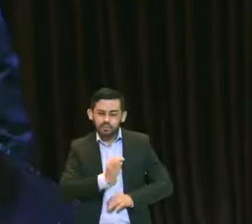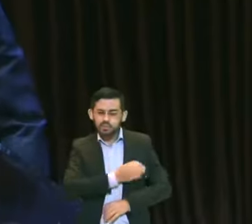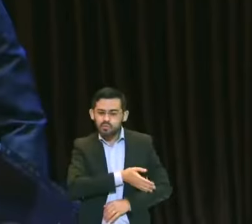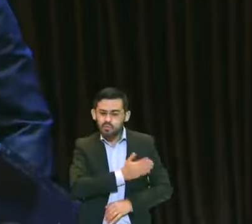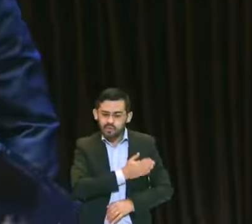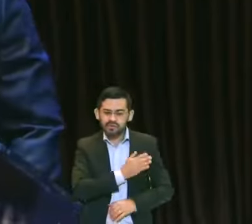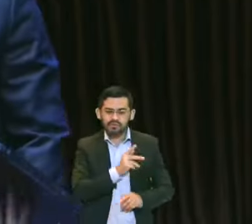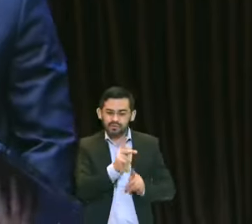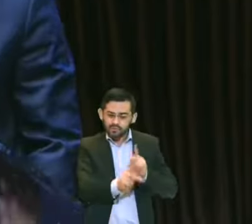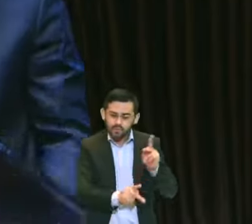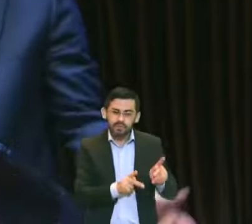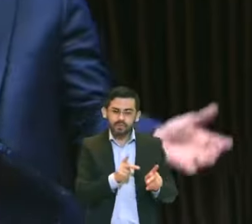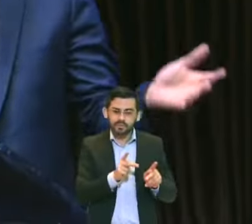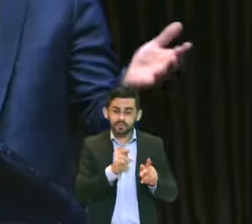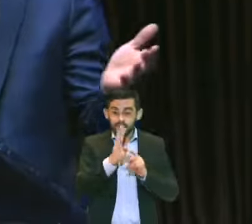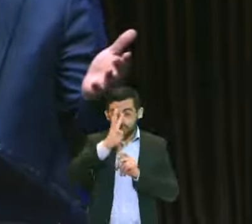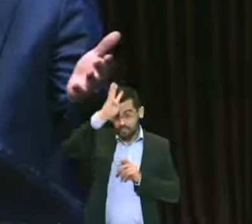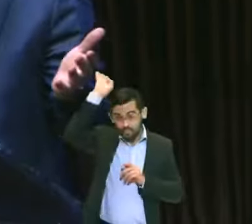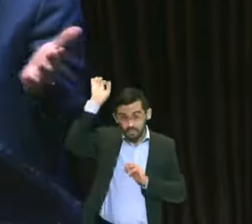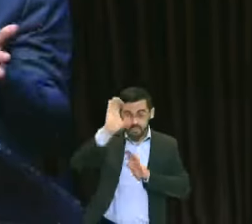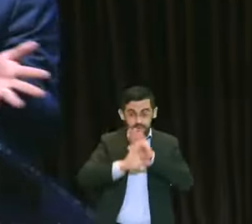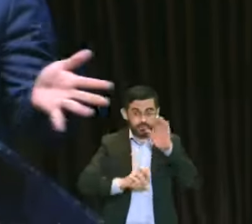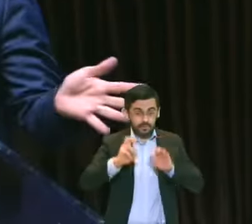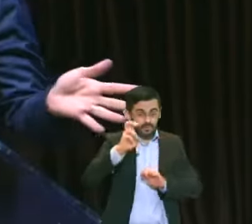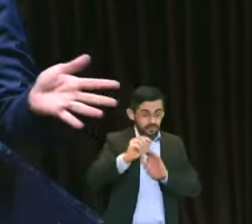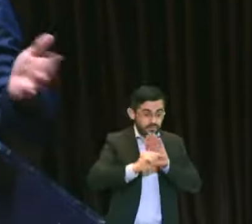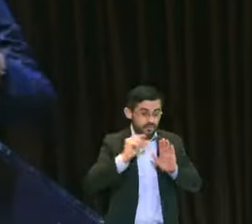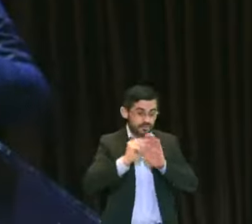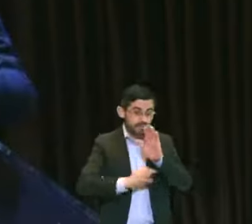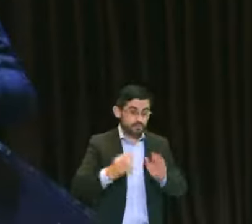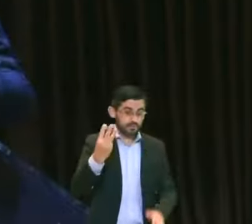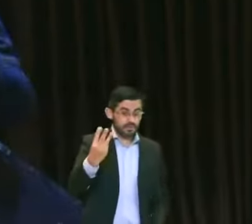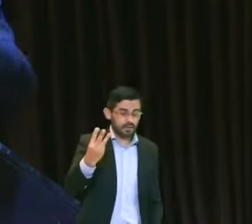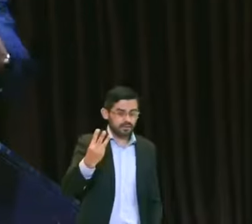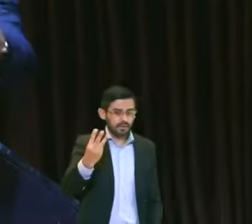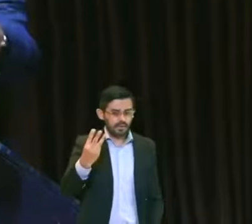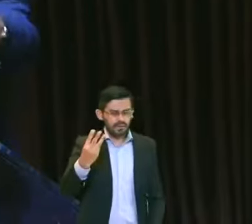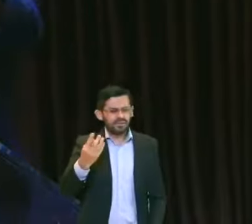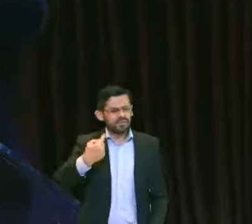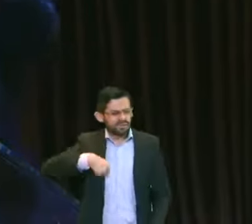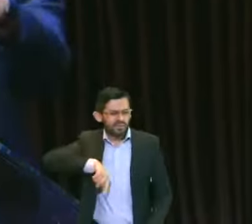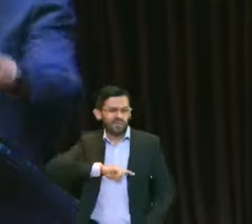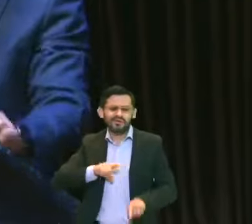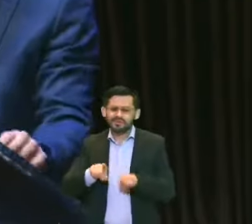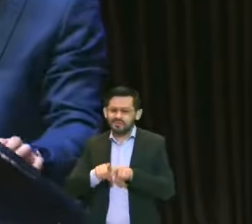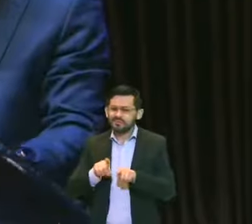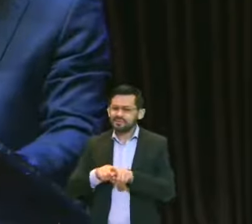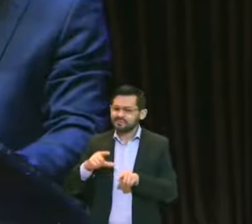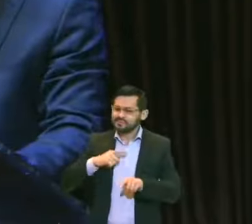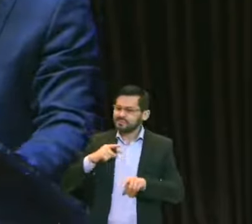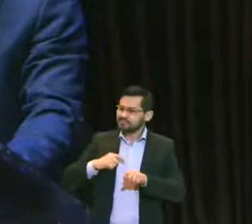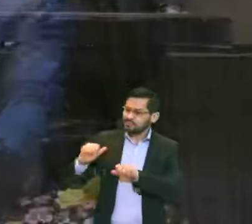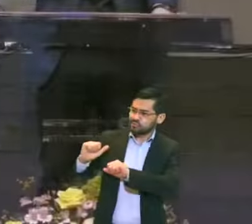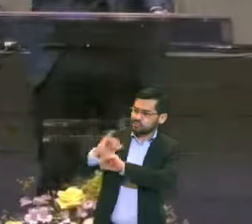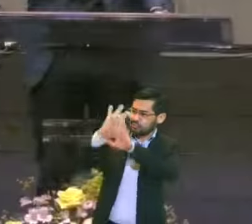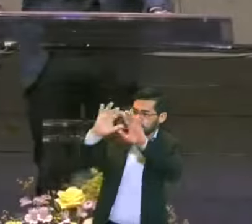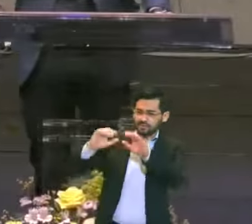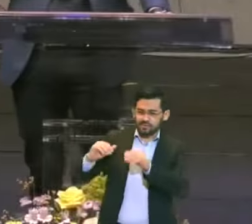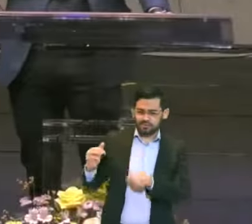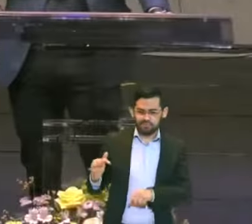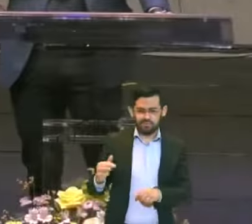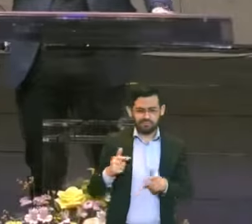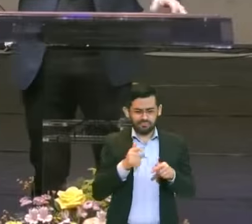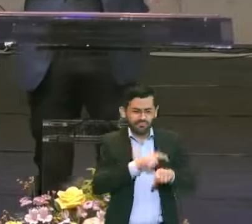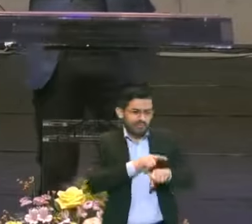Romanos 5, versículo 3: não só isso, mas também nos gloriamos nas tribulações, porque sabemos